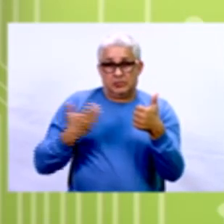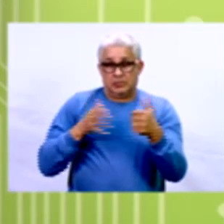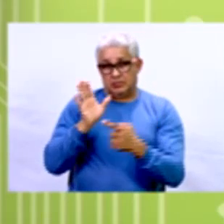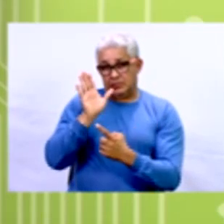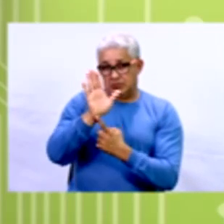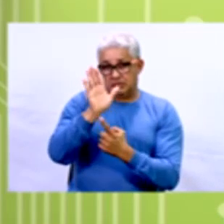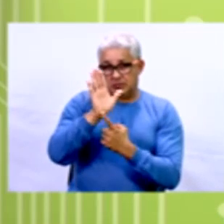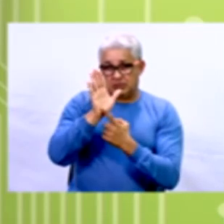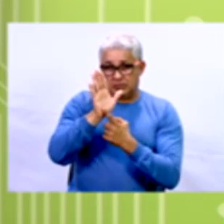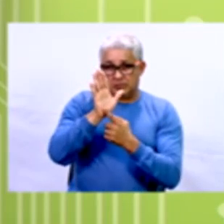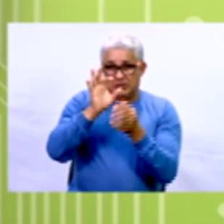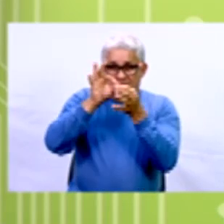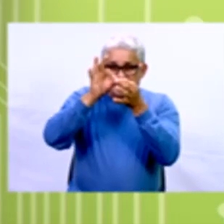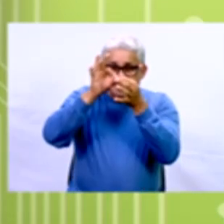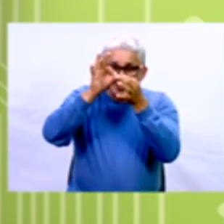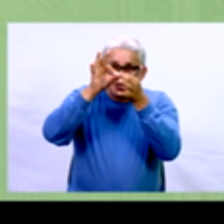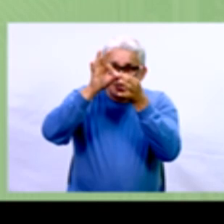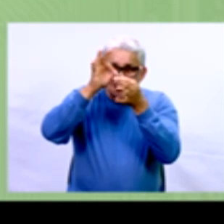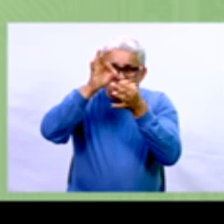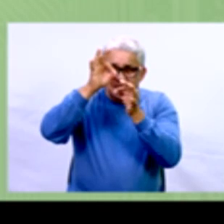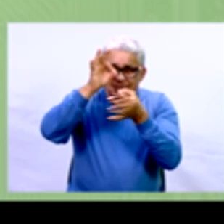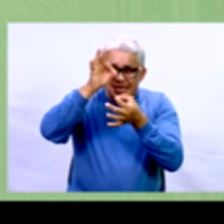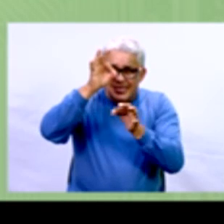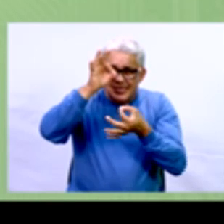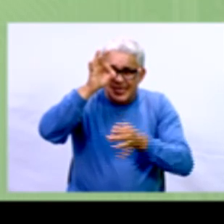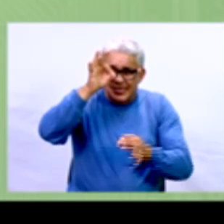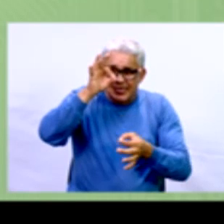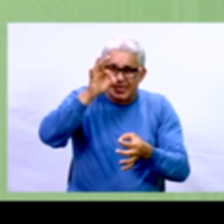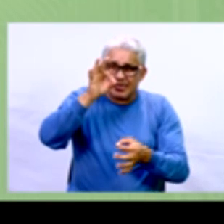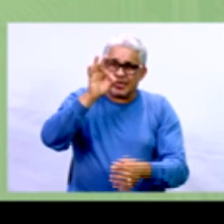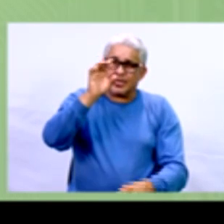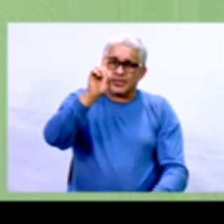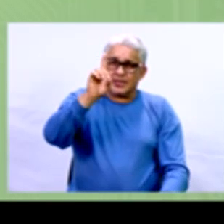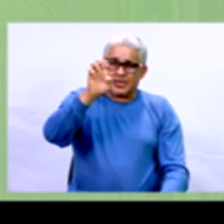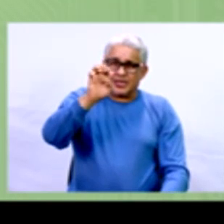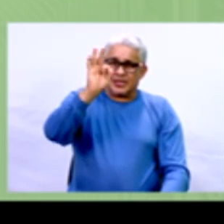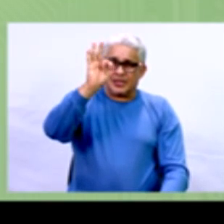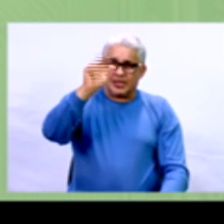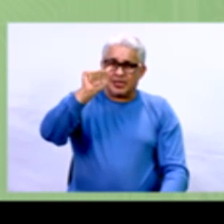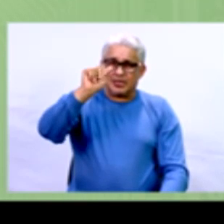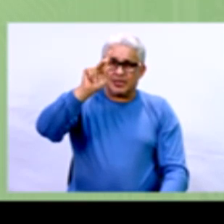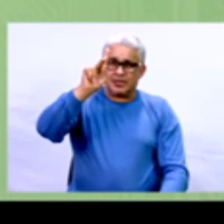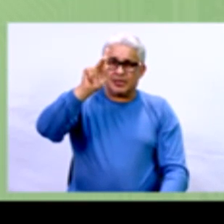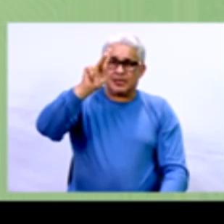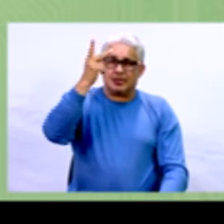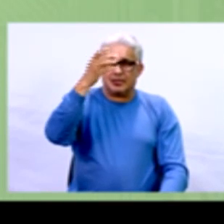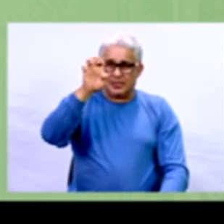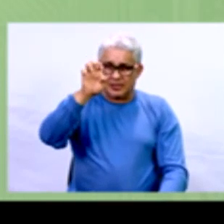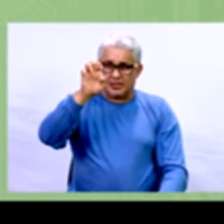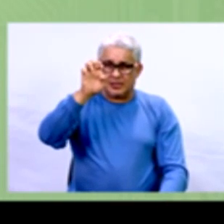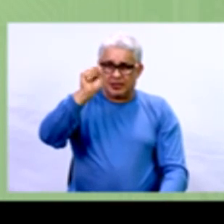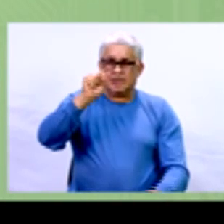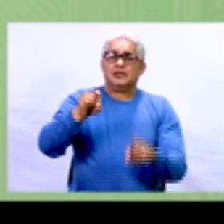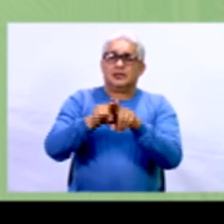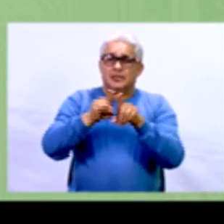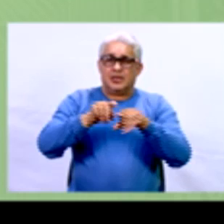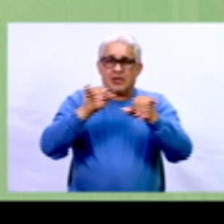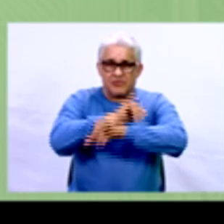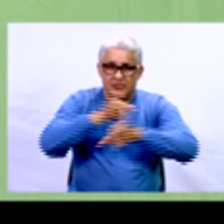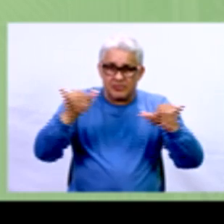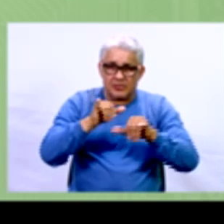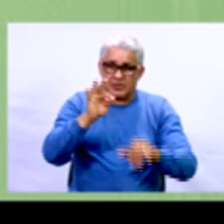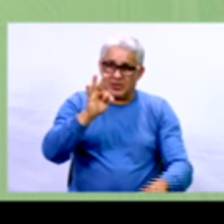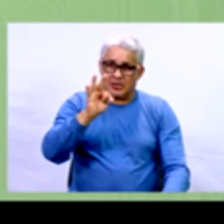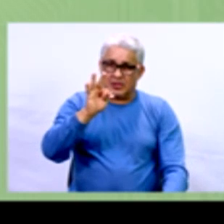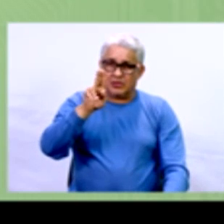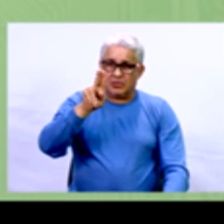mostrar detalhadamente uma informação. É o caso, por exemplo, dos tutoriais. É muito mais fácil a pessoa